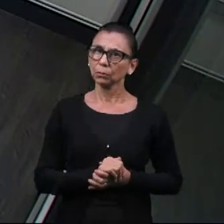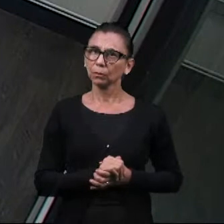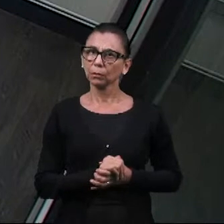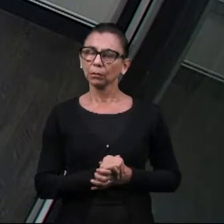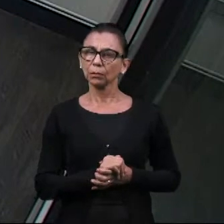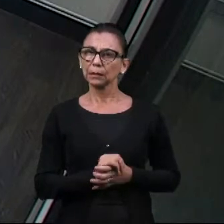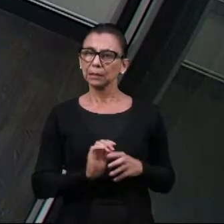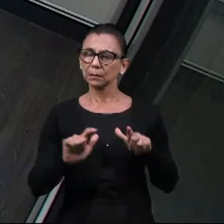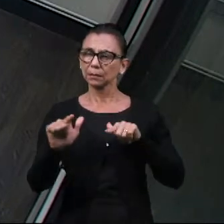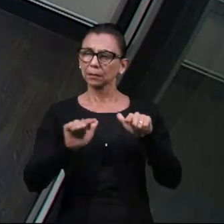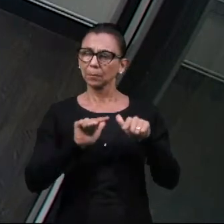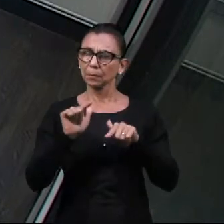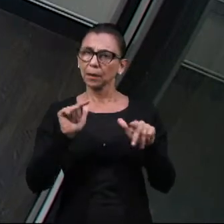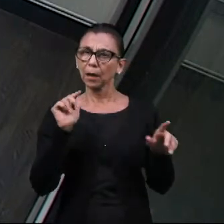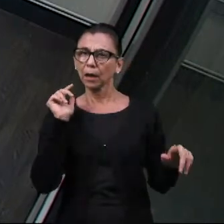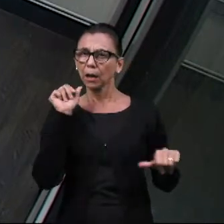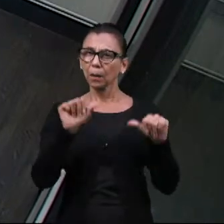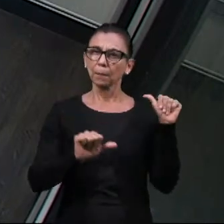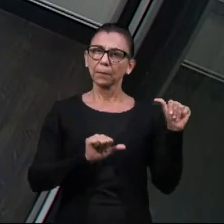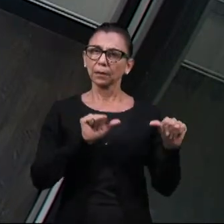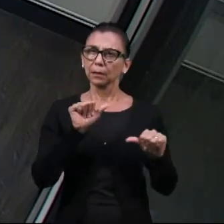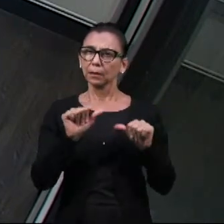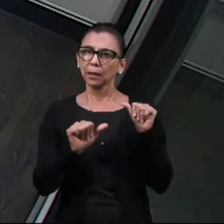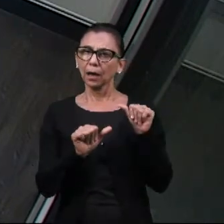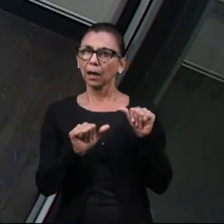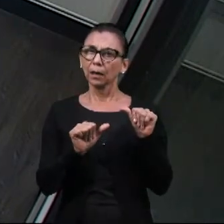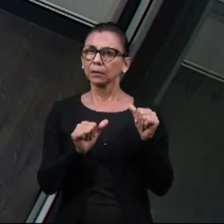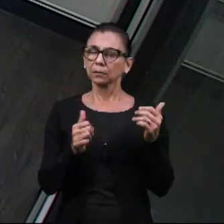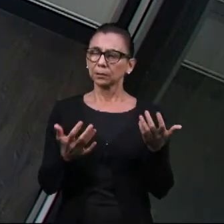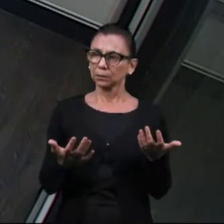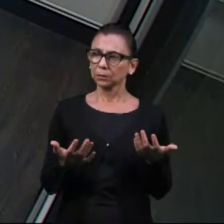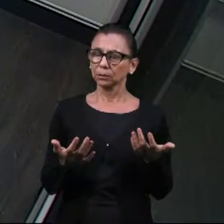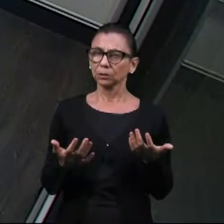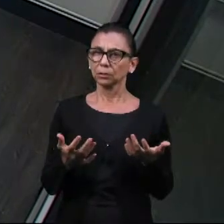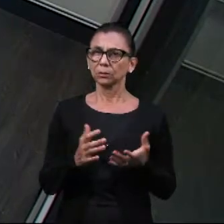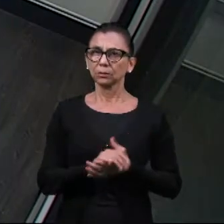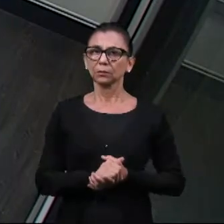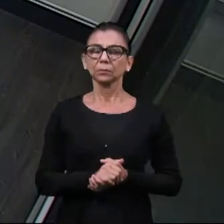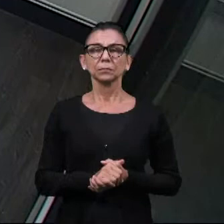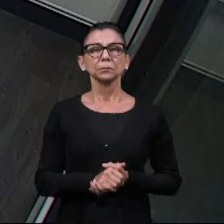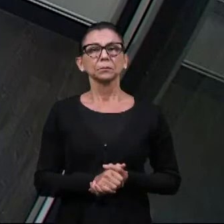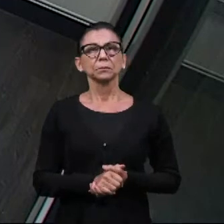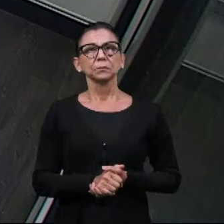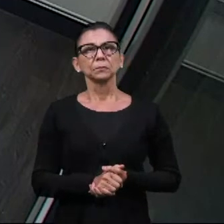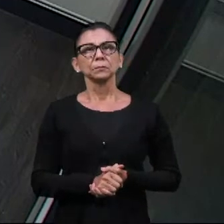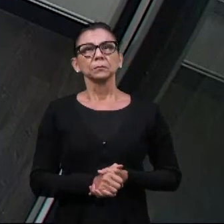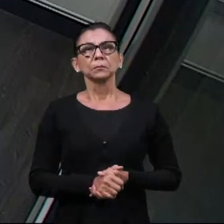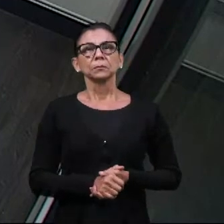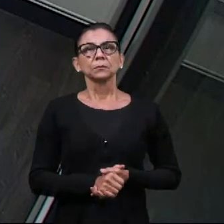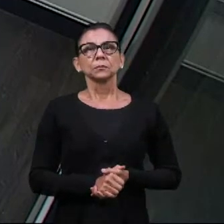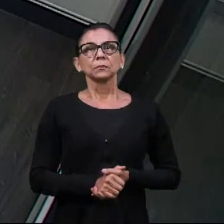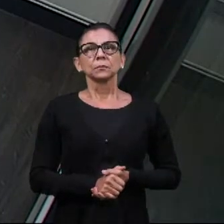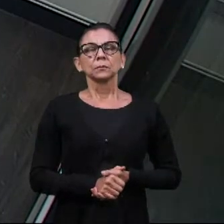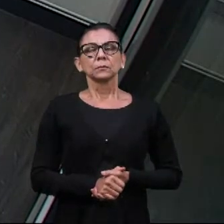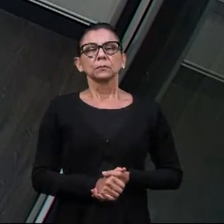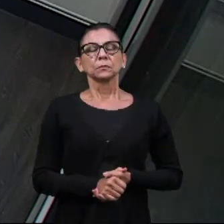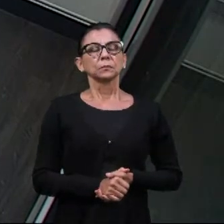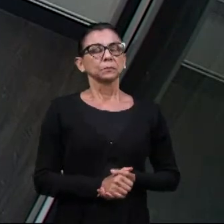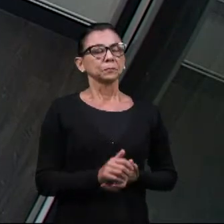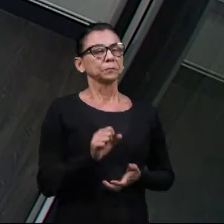consolidação, nessa mudança de mentalidade, de visão, nesse aprendizado na igreja do Senhor? Há